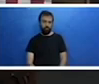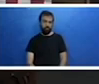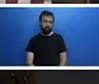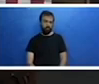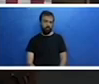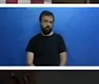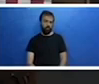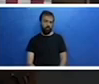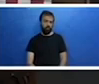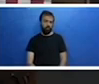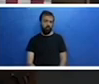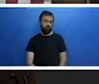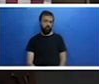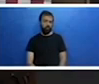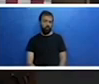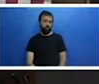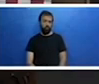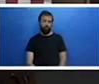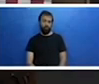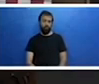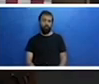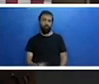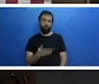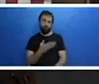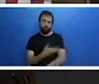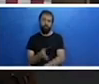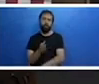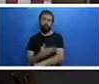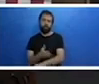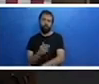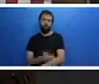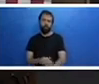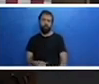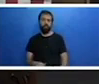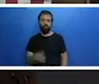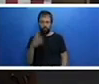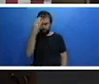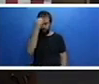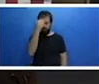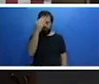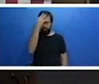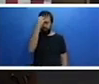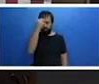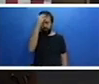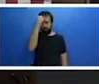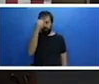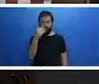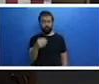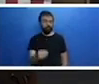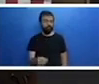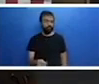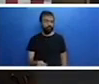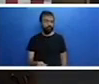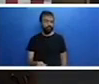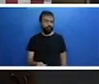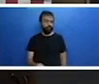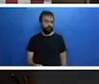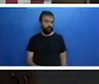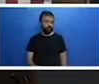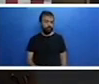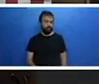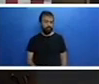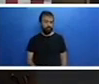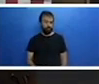para frente, de uma em uma. Aí é praticar, questão de praticar para ir memorizando como é que faz, como é que guarda a movimentação